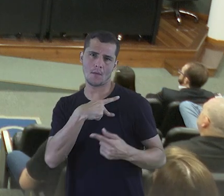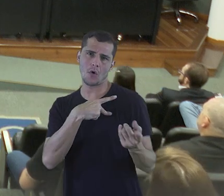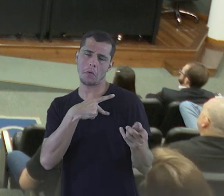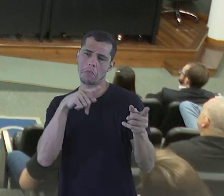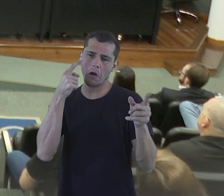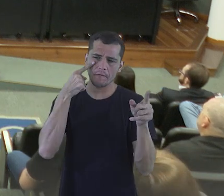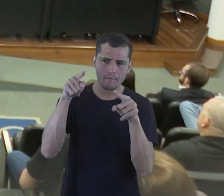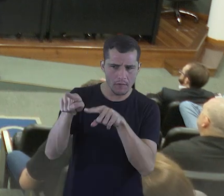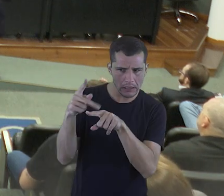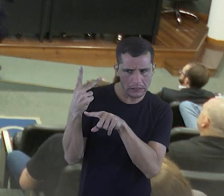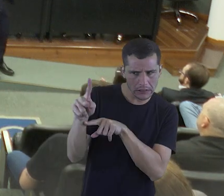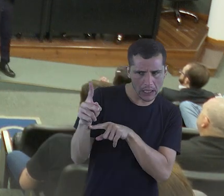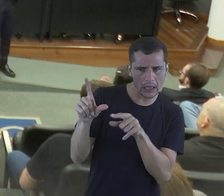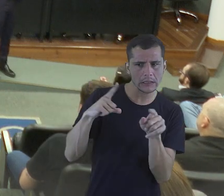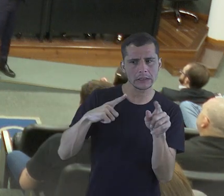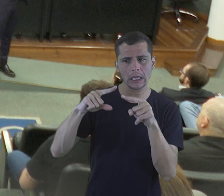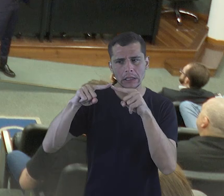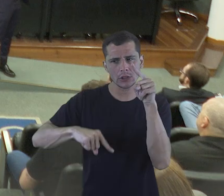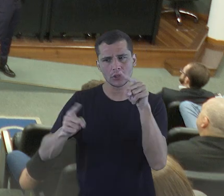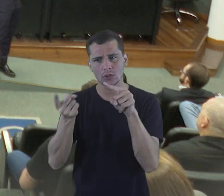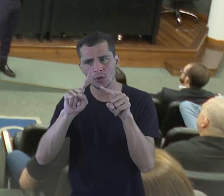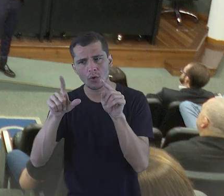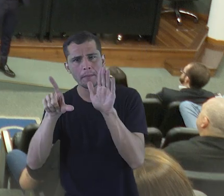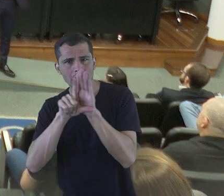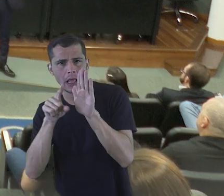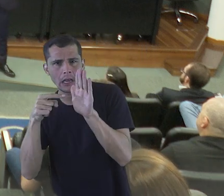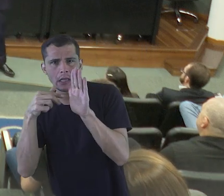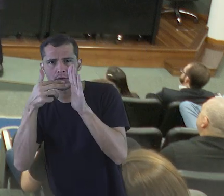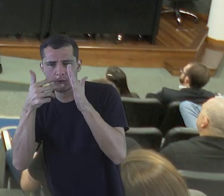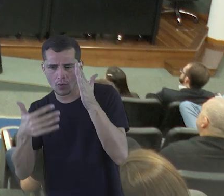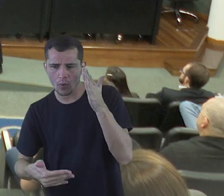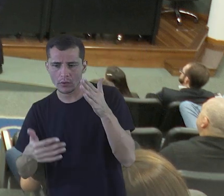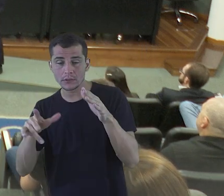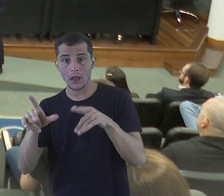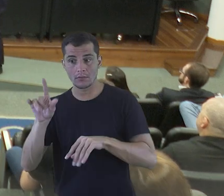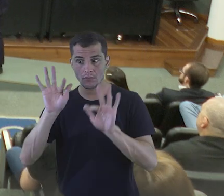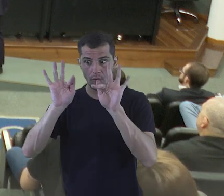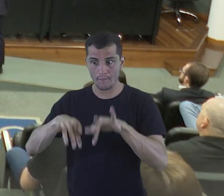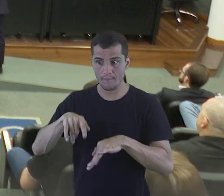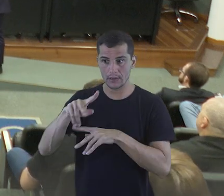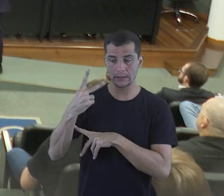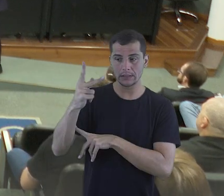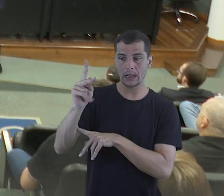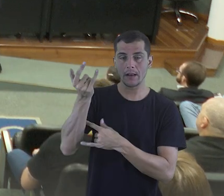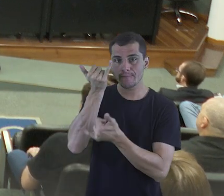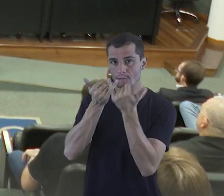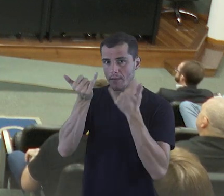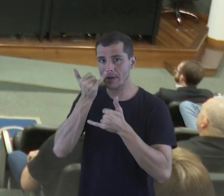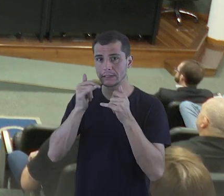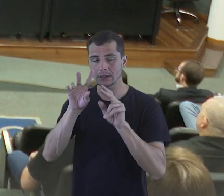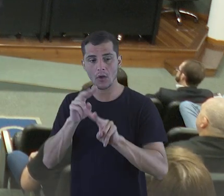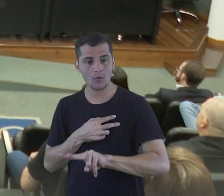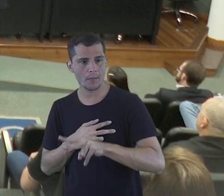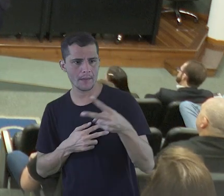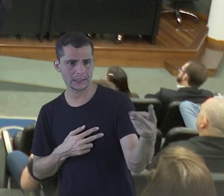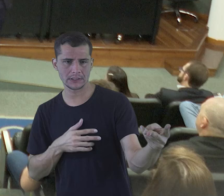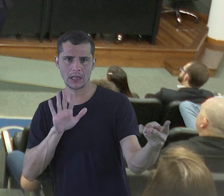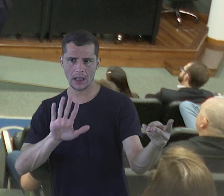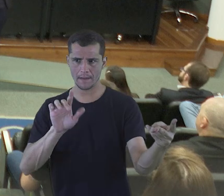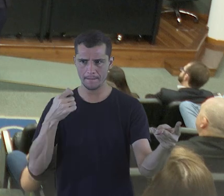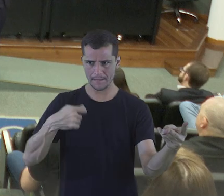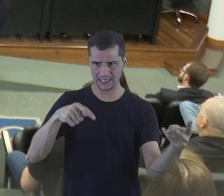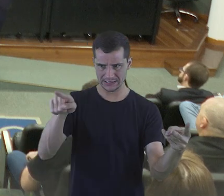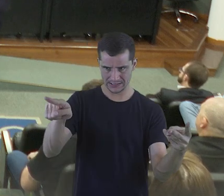regularidade etc bom eu termino o tratamento e daí eu compartilho vai depender de consentimento nesse caso não porque eu estou